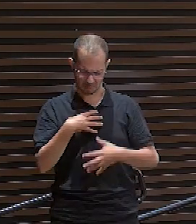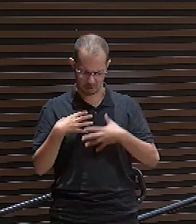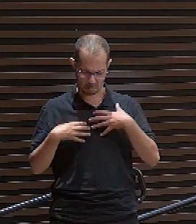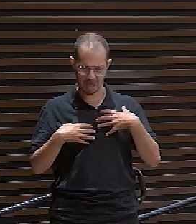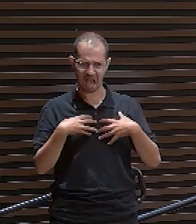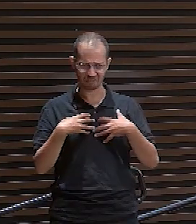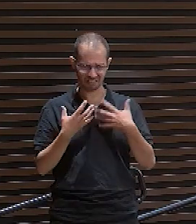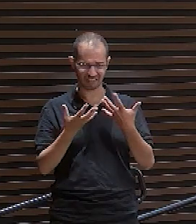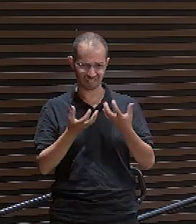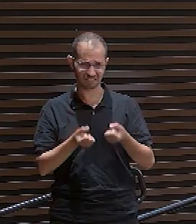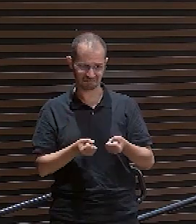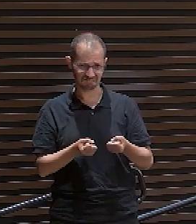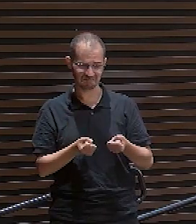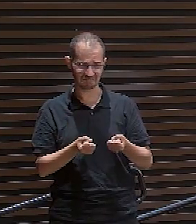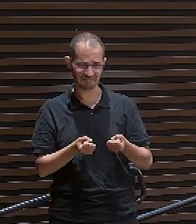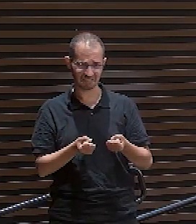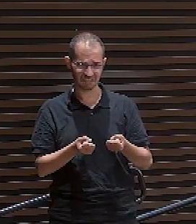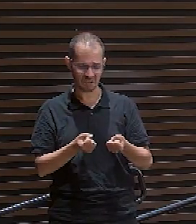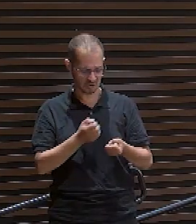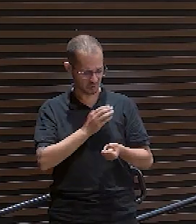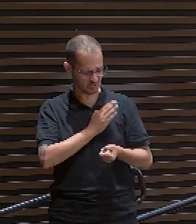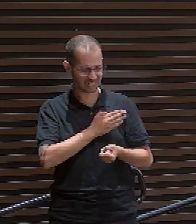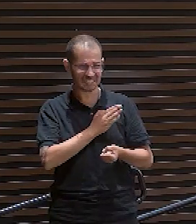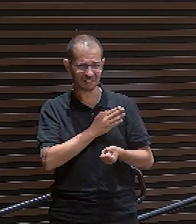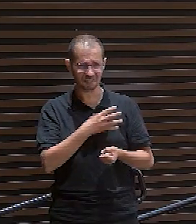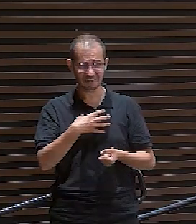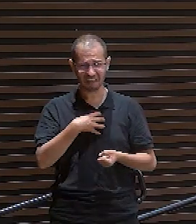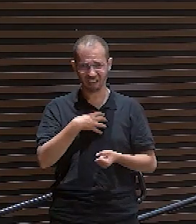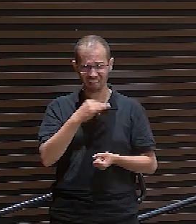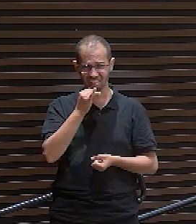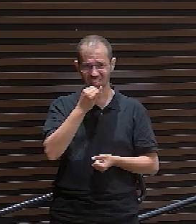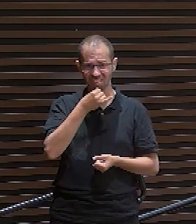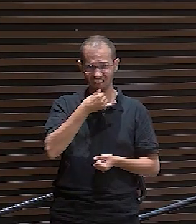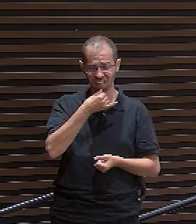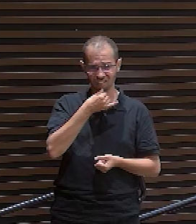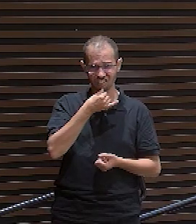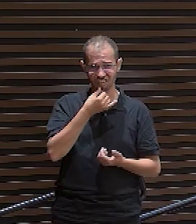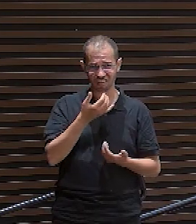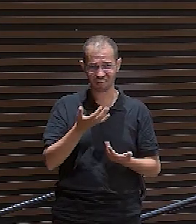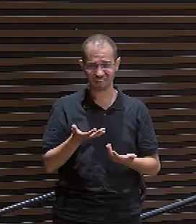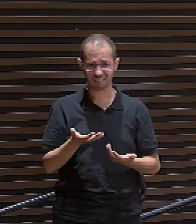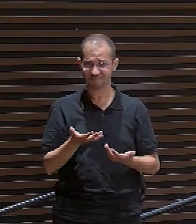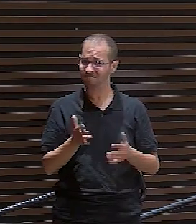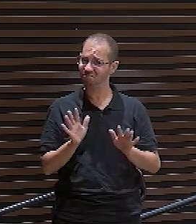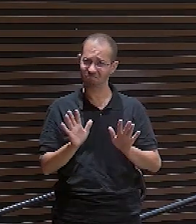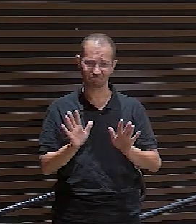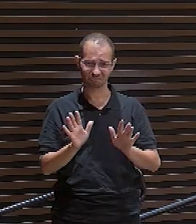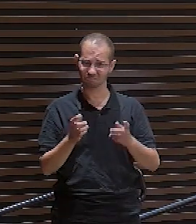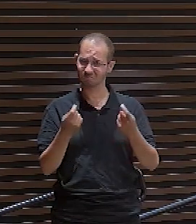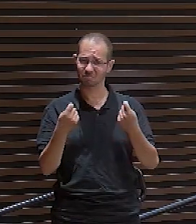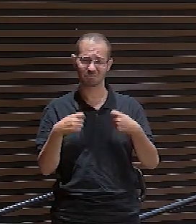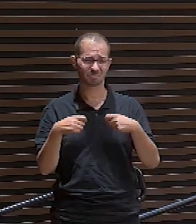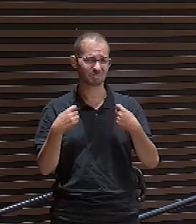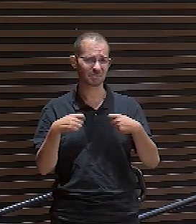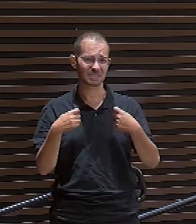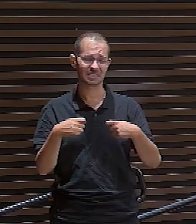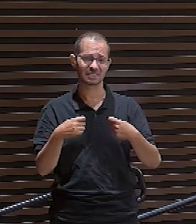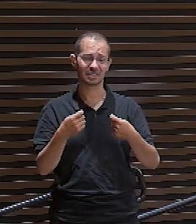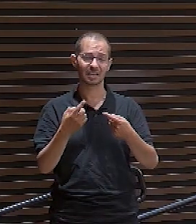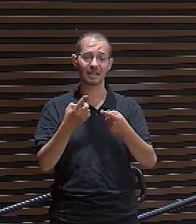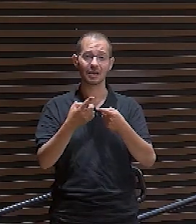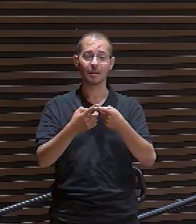Tem lugar para ficar ressentido? Não tem. Porque